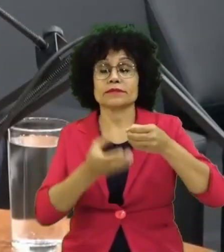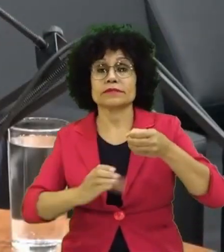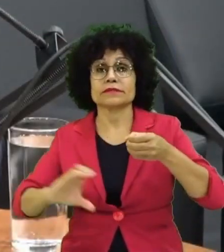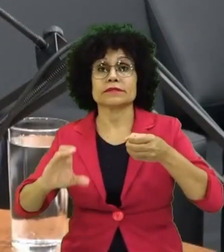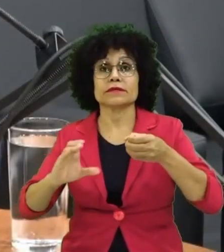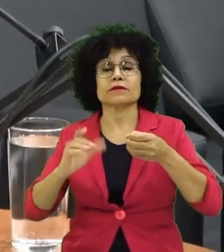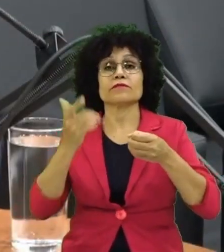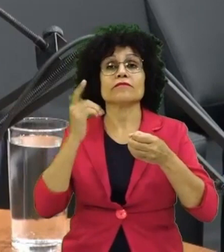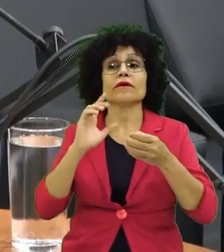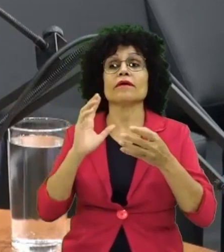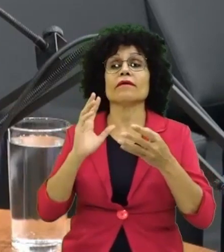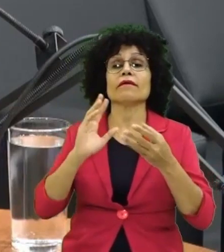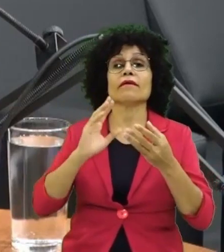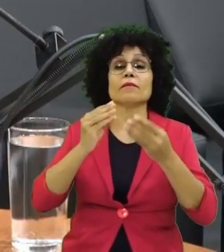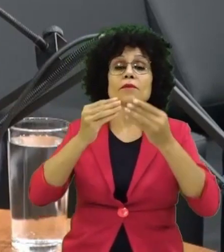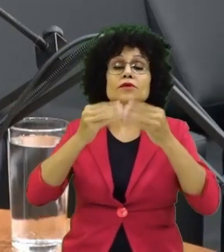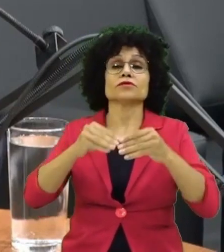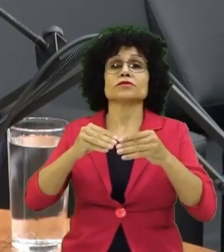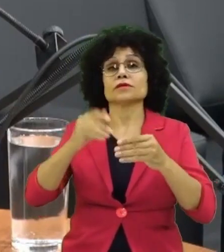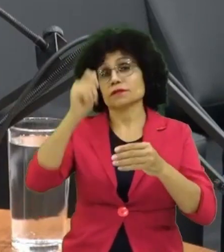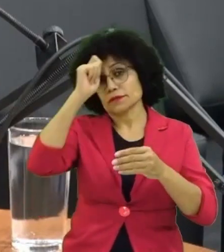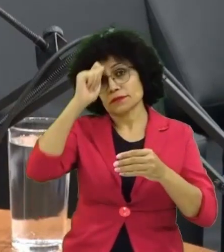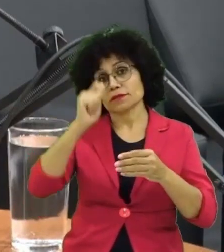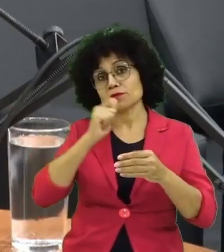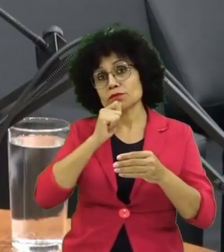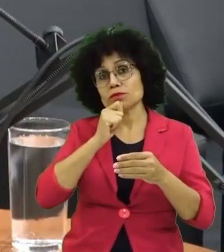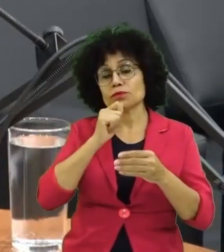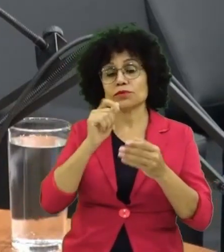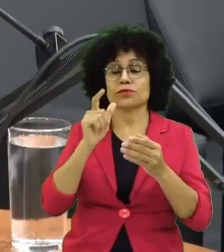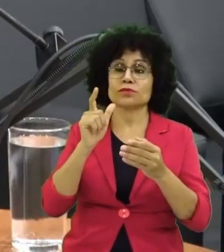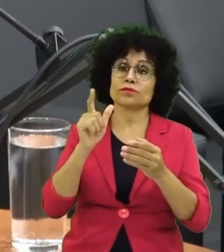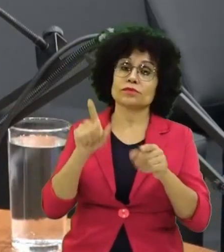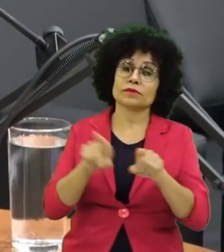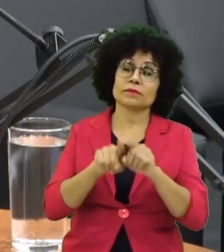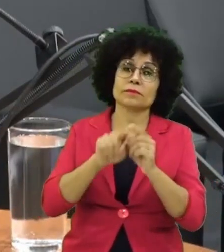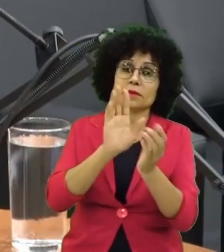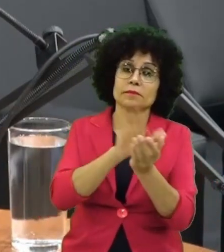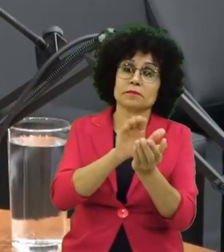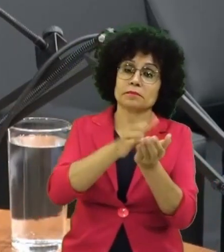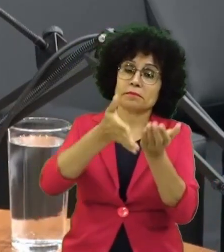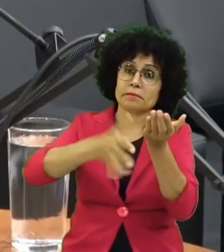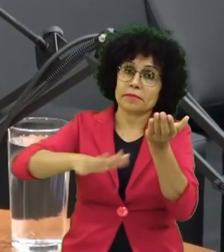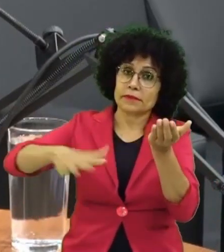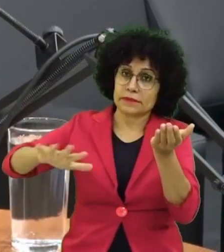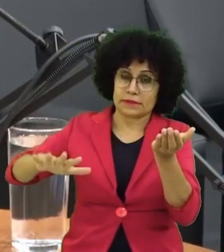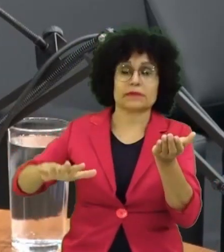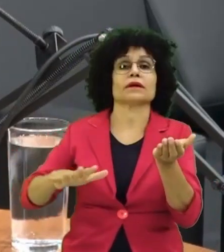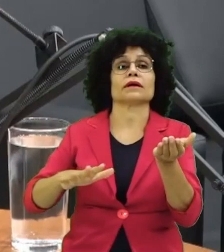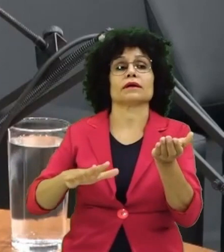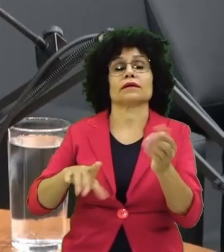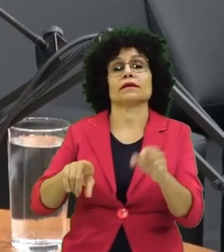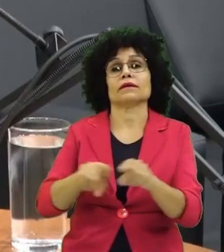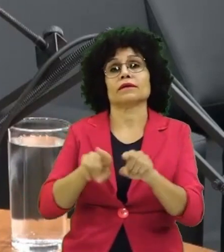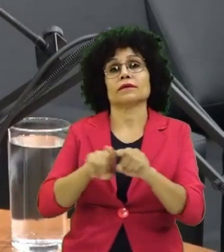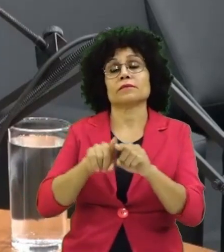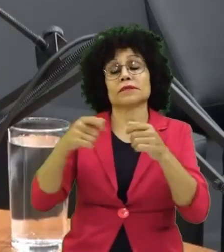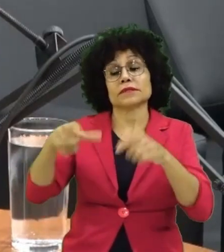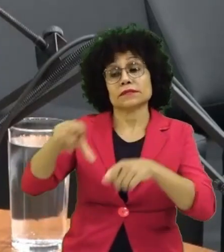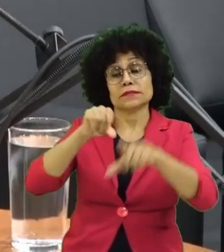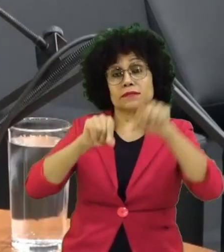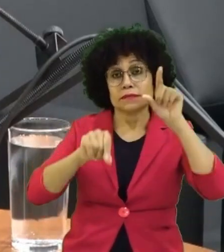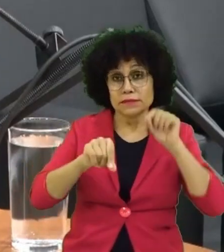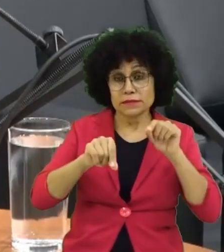refletir lá em Santo Antônio, vai refletir no Pantanal, né? São questões que tem que ter uma decisão